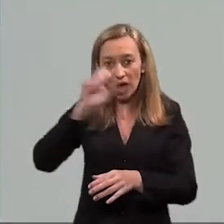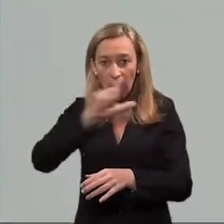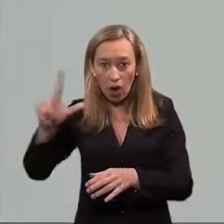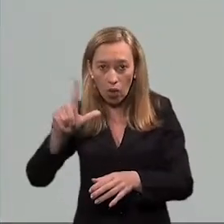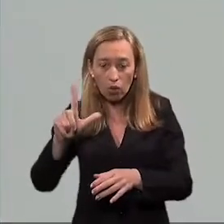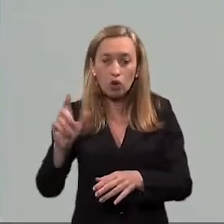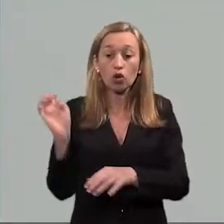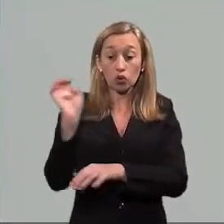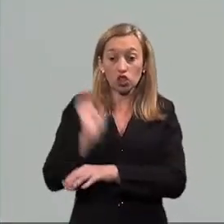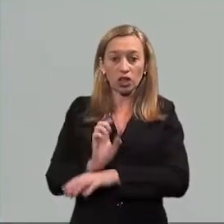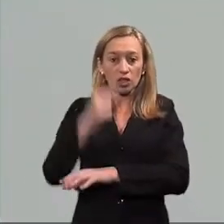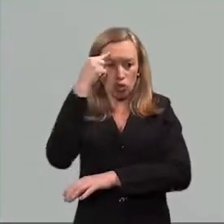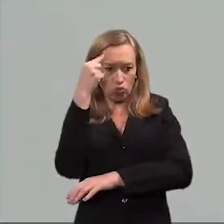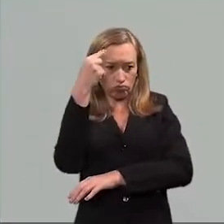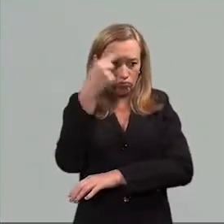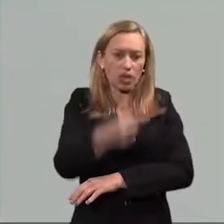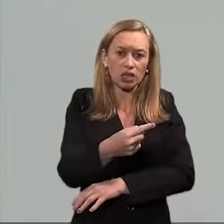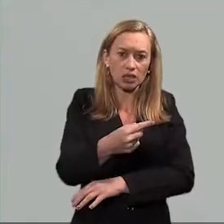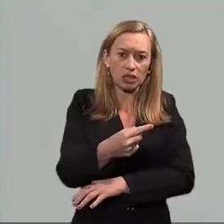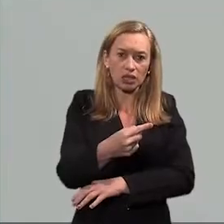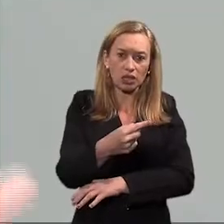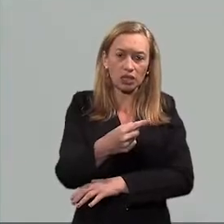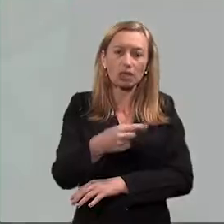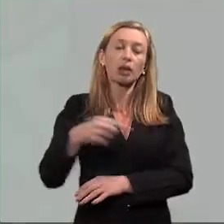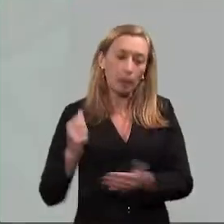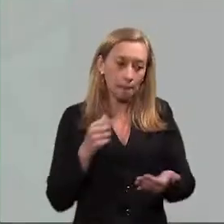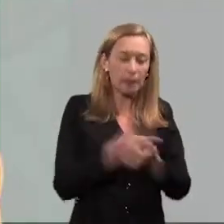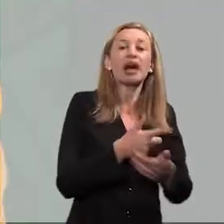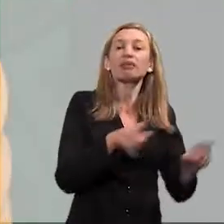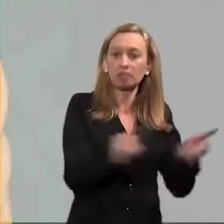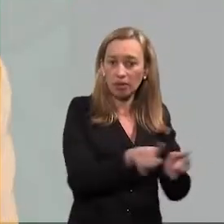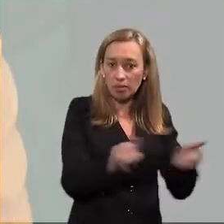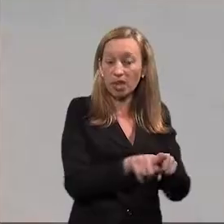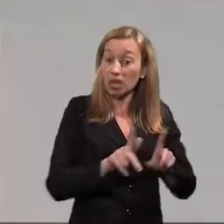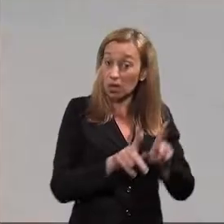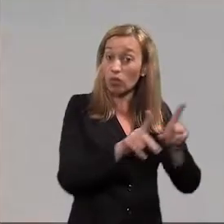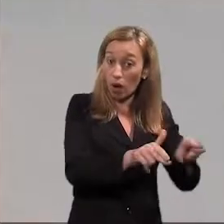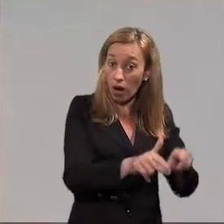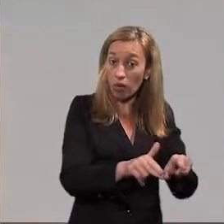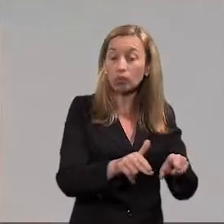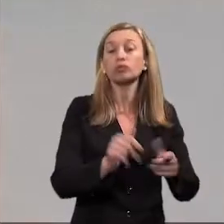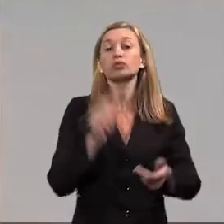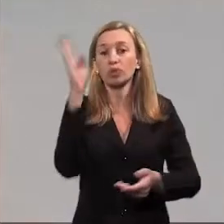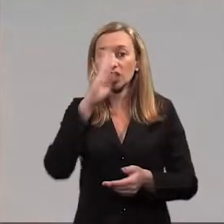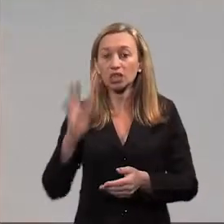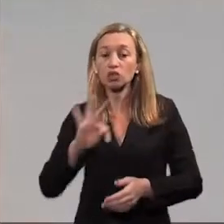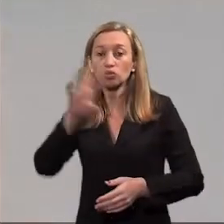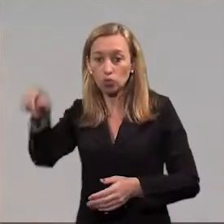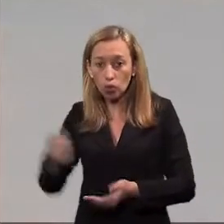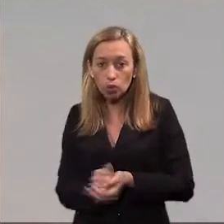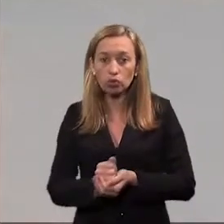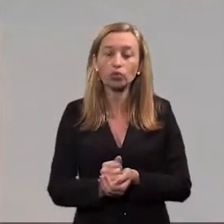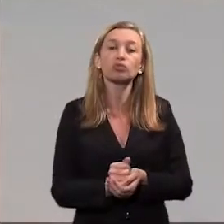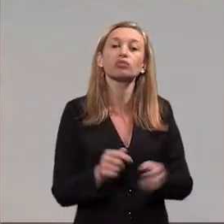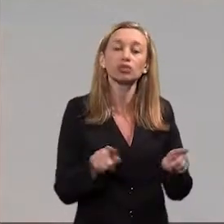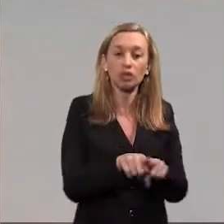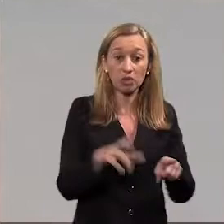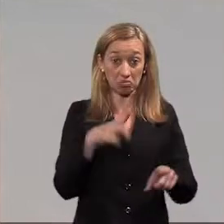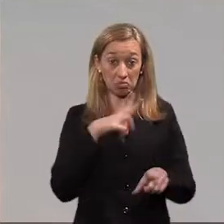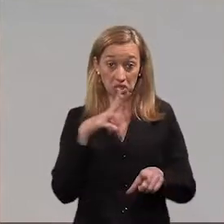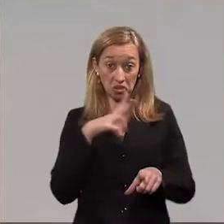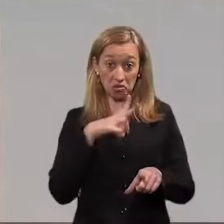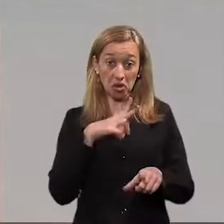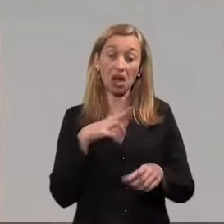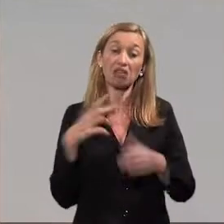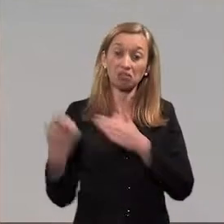que o Estado, como patrão, também paga uma contribuição previdenciária. Isso acontece no Brasil inteiro, no setor privado isso